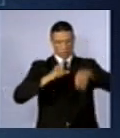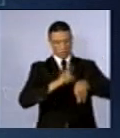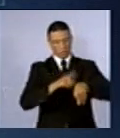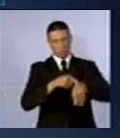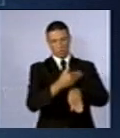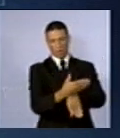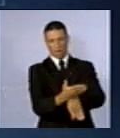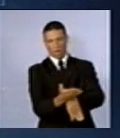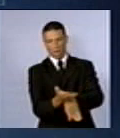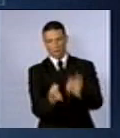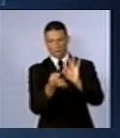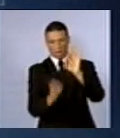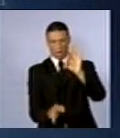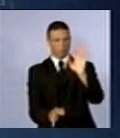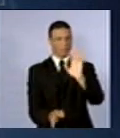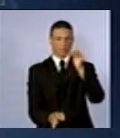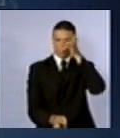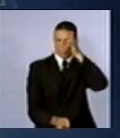pré-determinado.